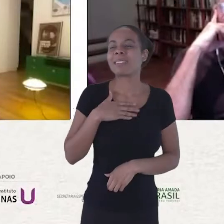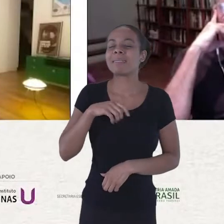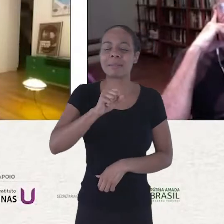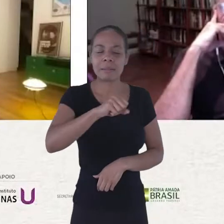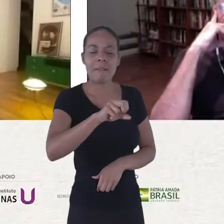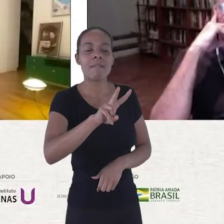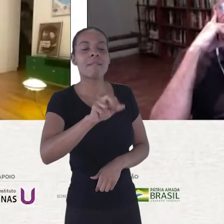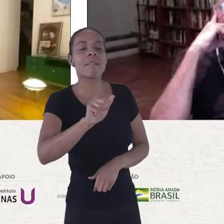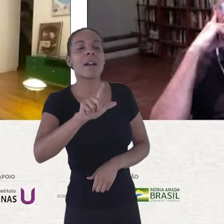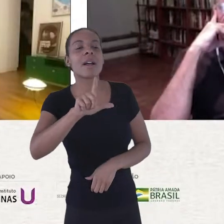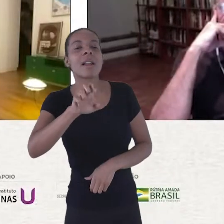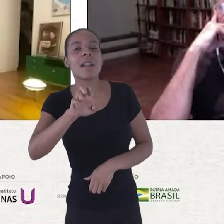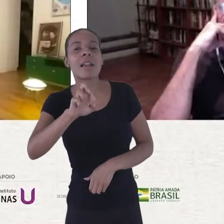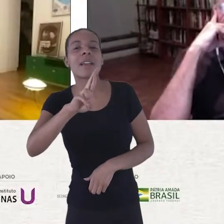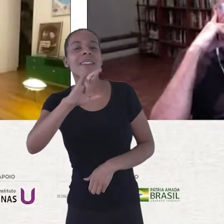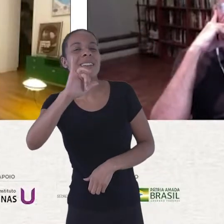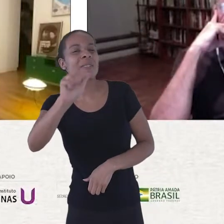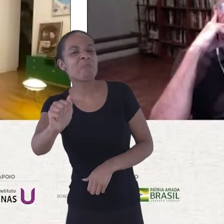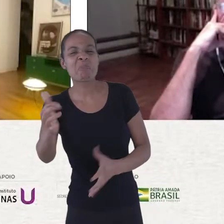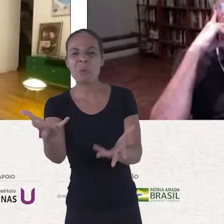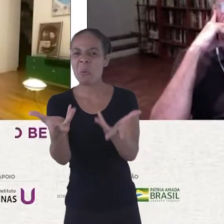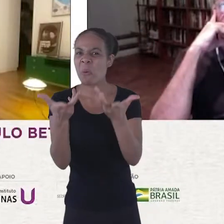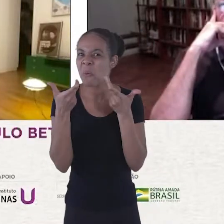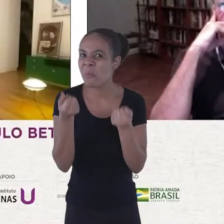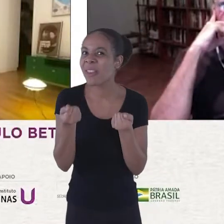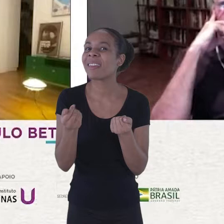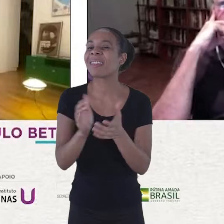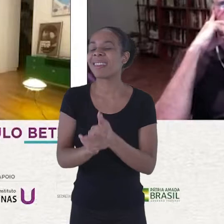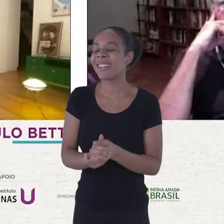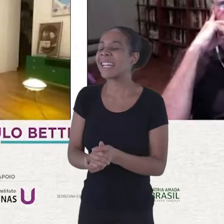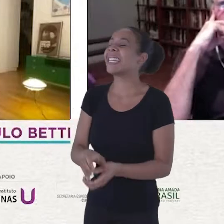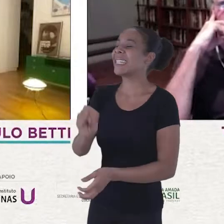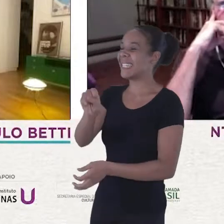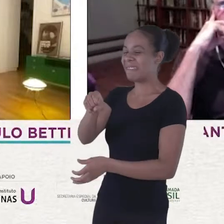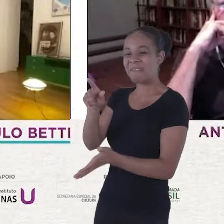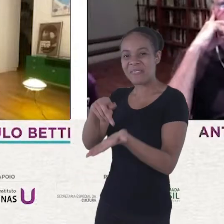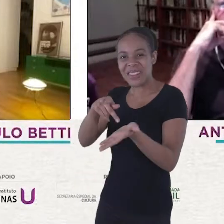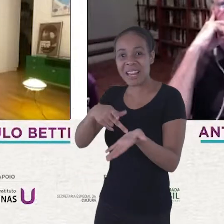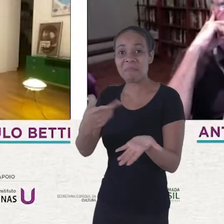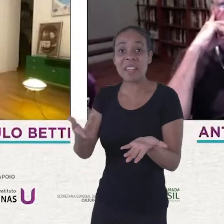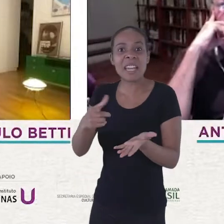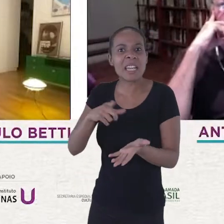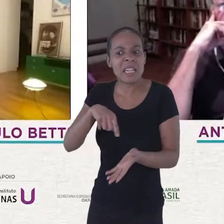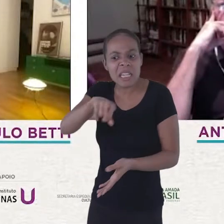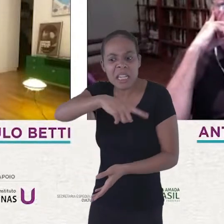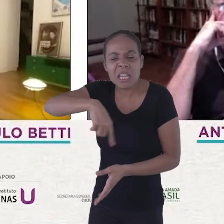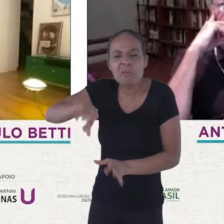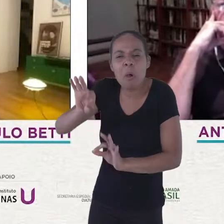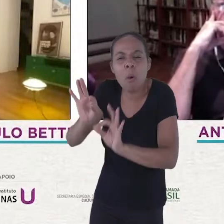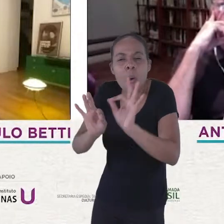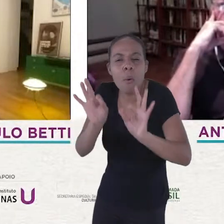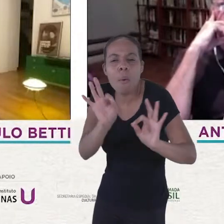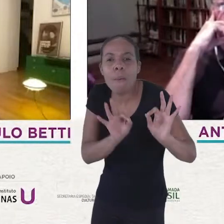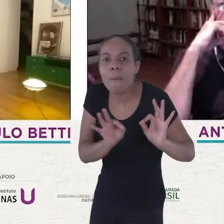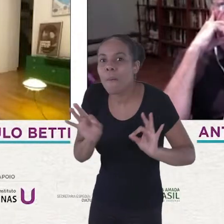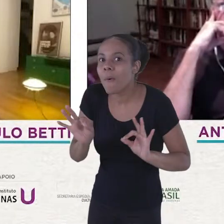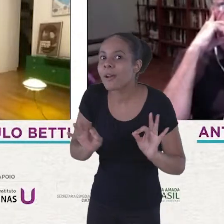Demais. E aí eles capricharam, consertaram, fizeram como o Paulo